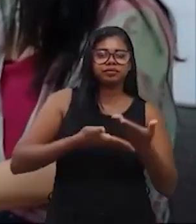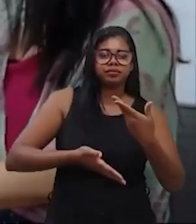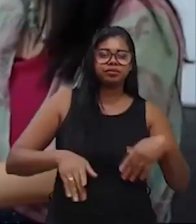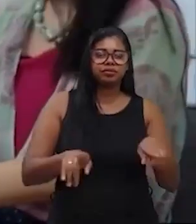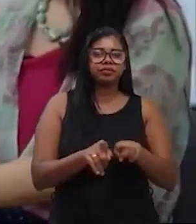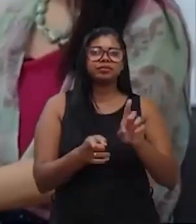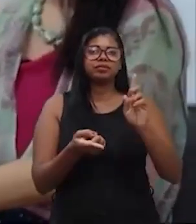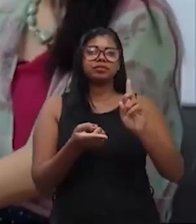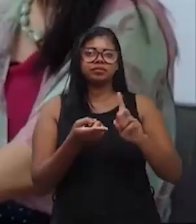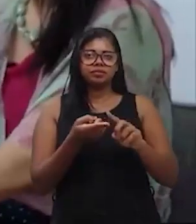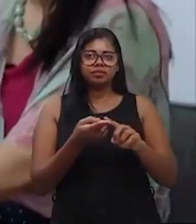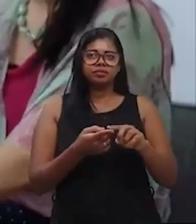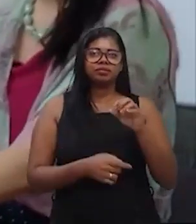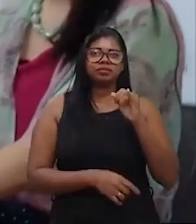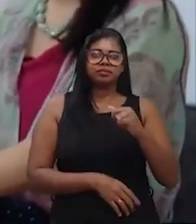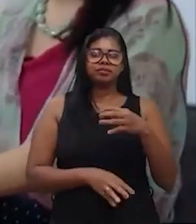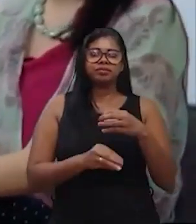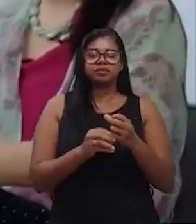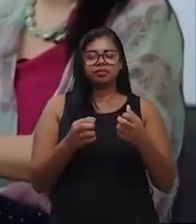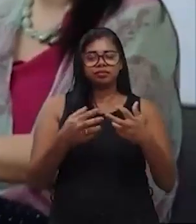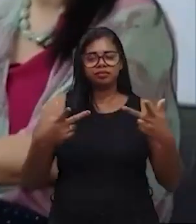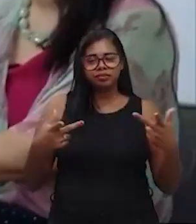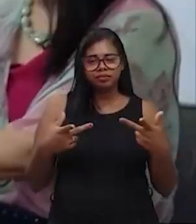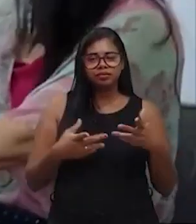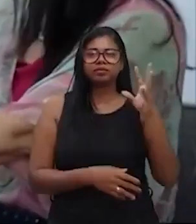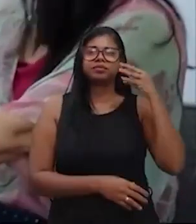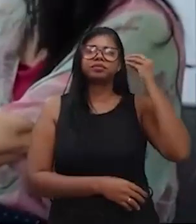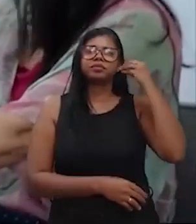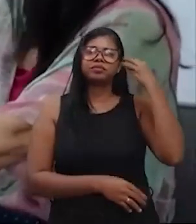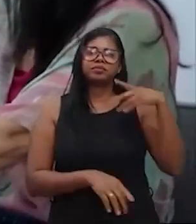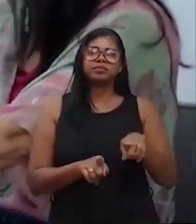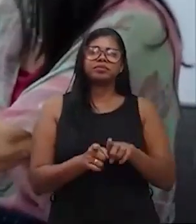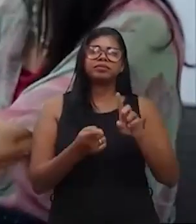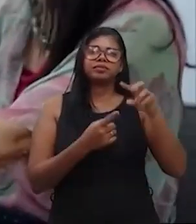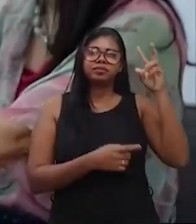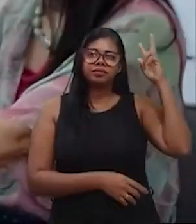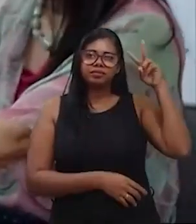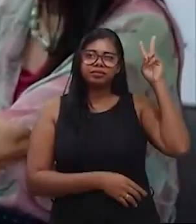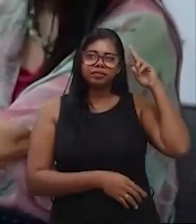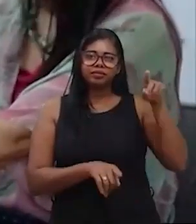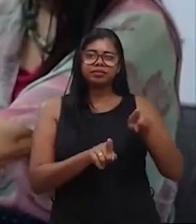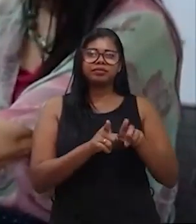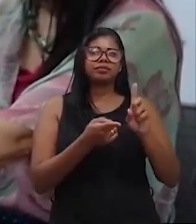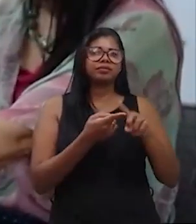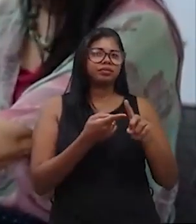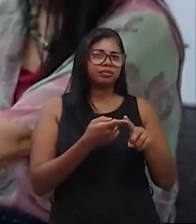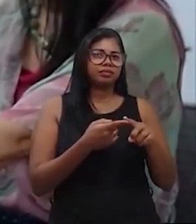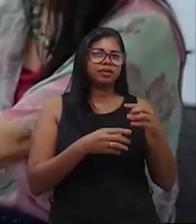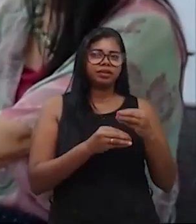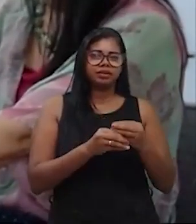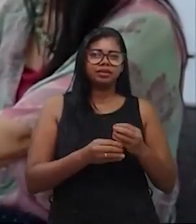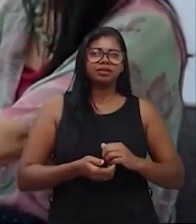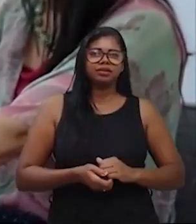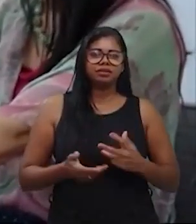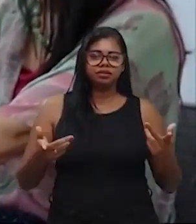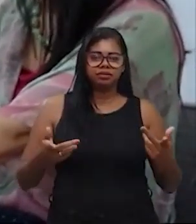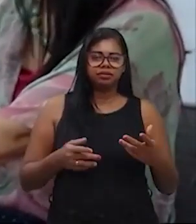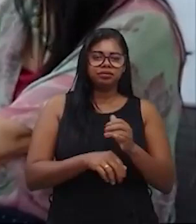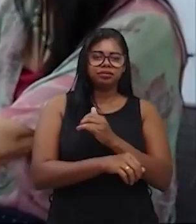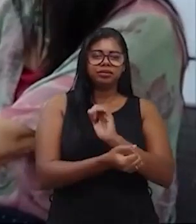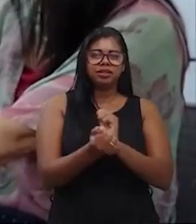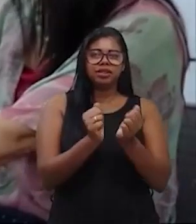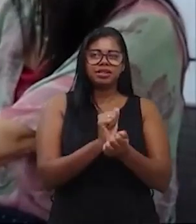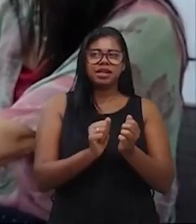no final das contas se tornou uma grande coisa. Ela pôde experimentar, inclusive, essa história do desenho manual em outras